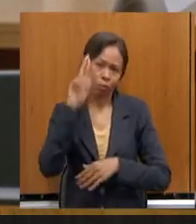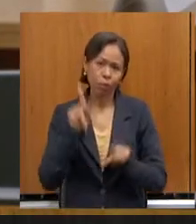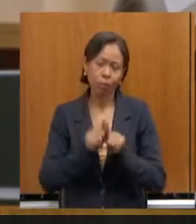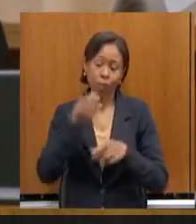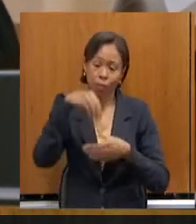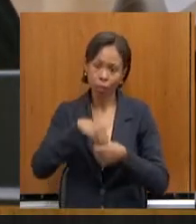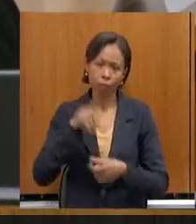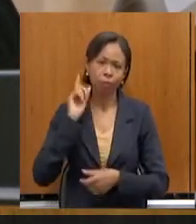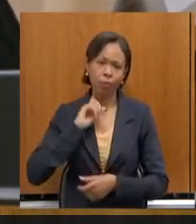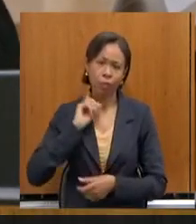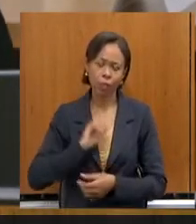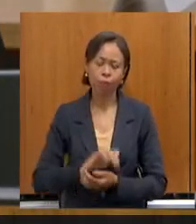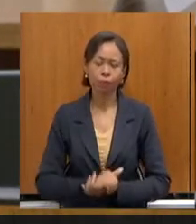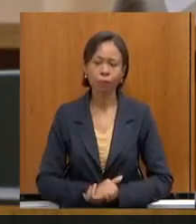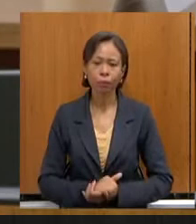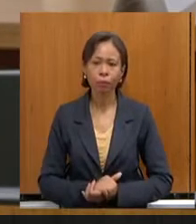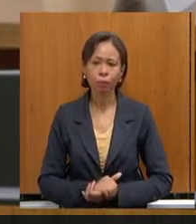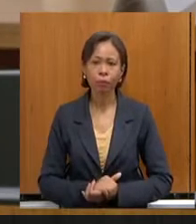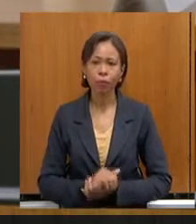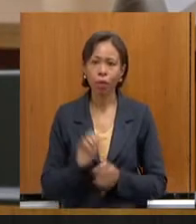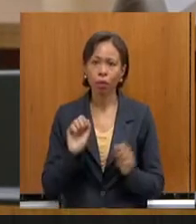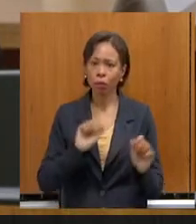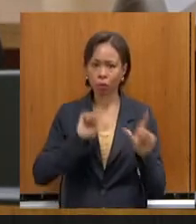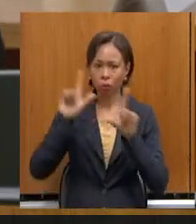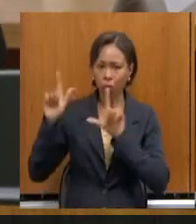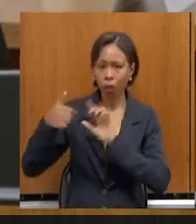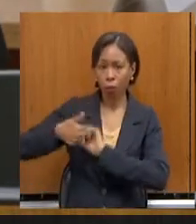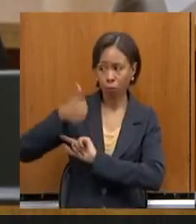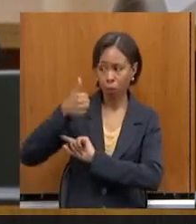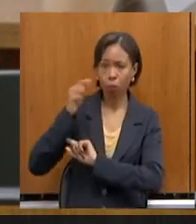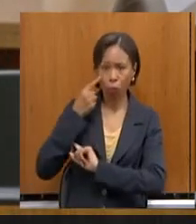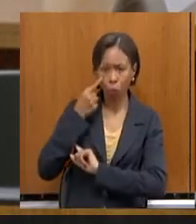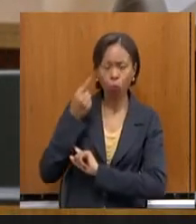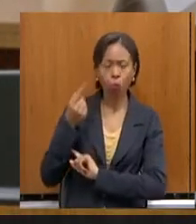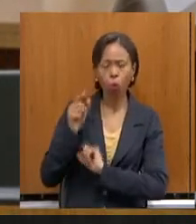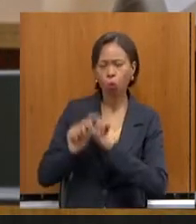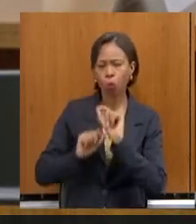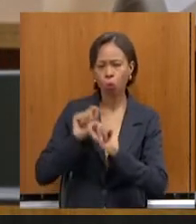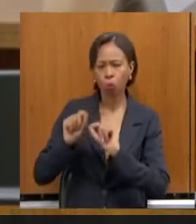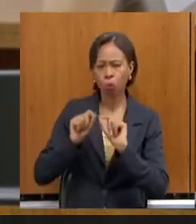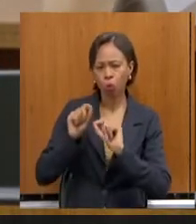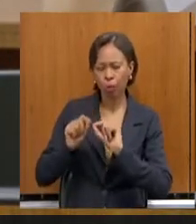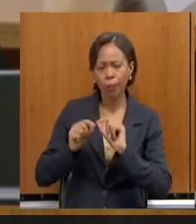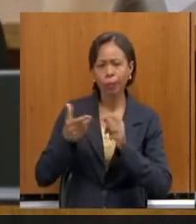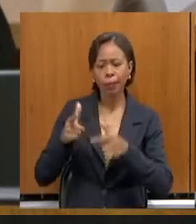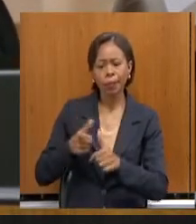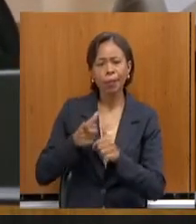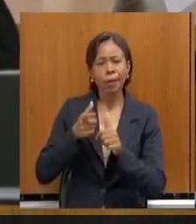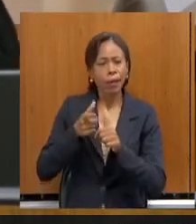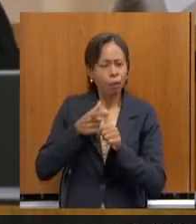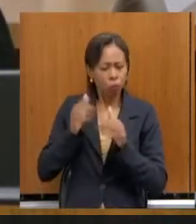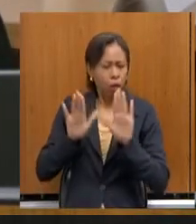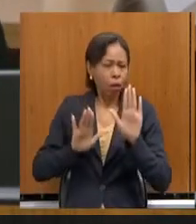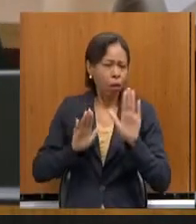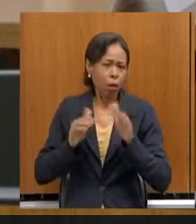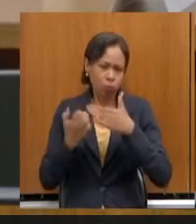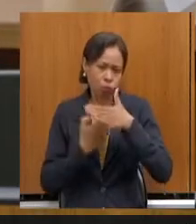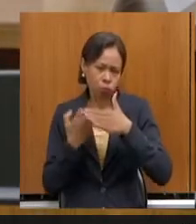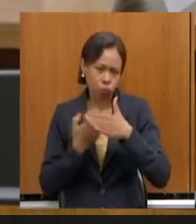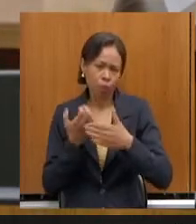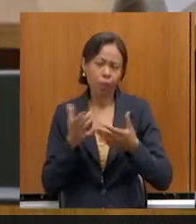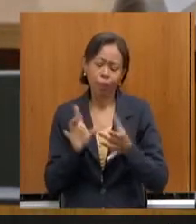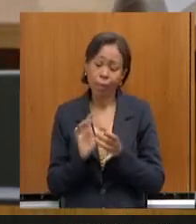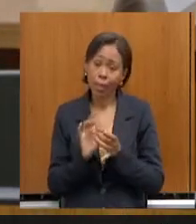tão que está com nesse primeiro slide a redução do passivo de licenciamento ambiental no estado de Minas Gerais